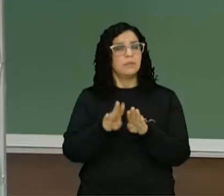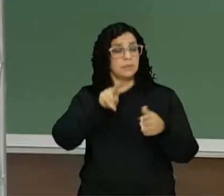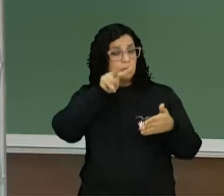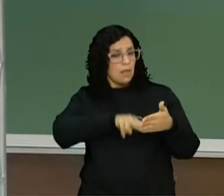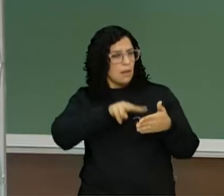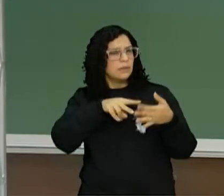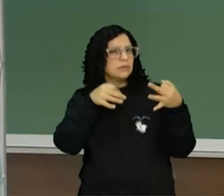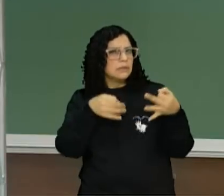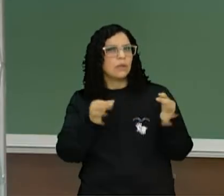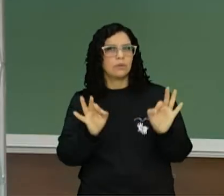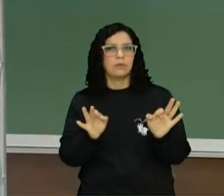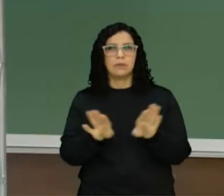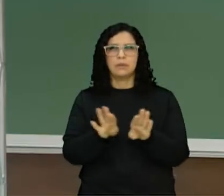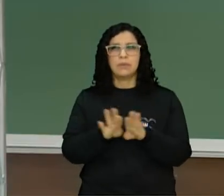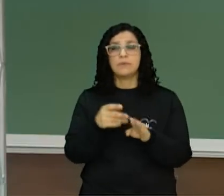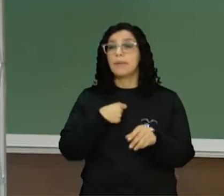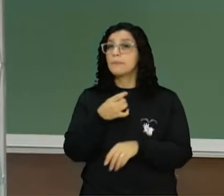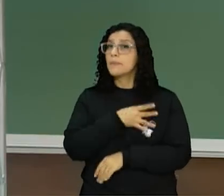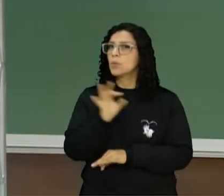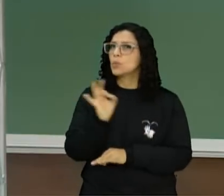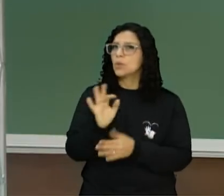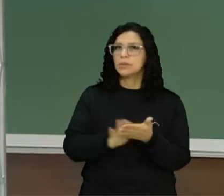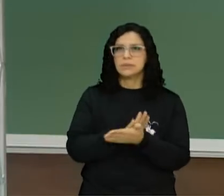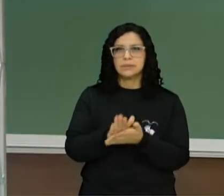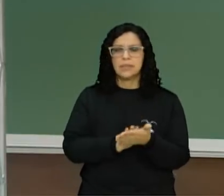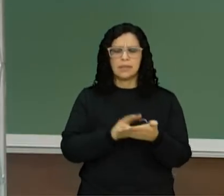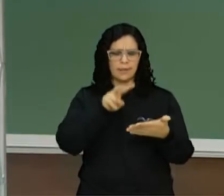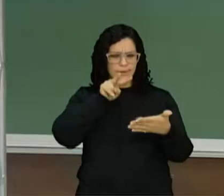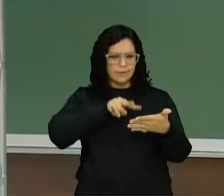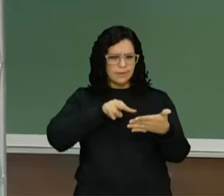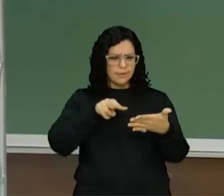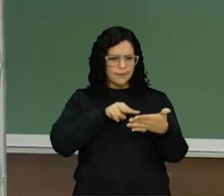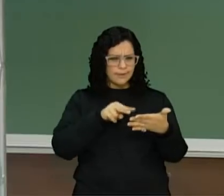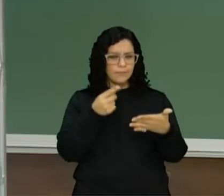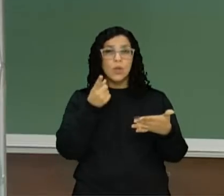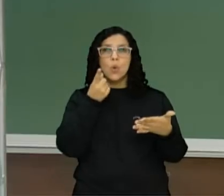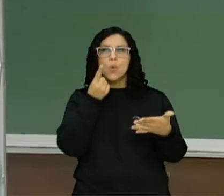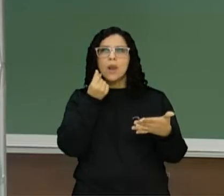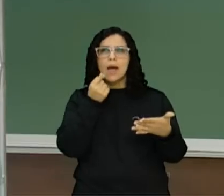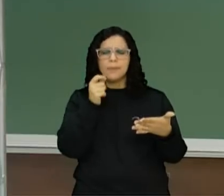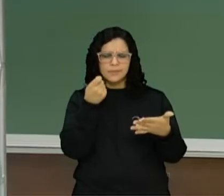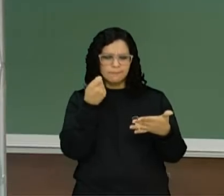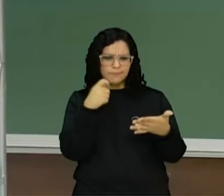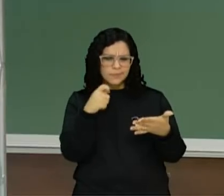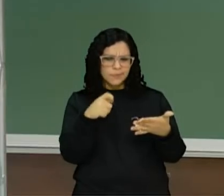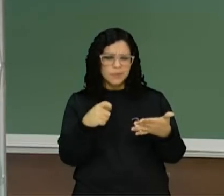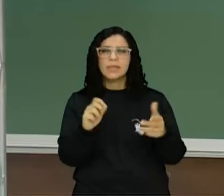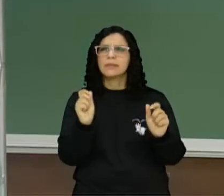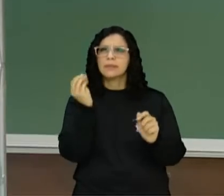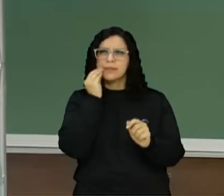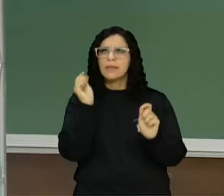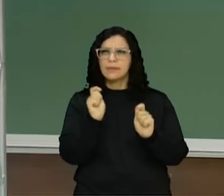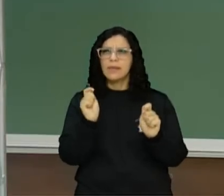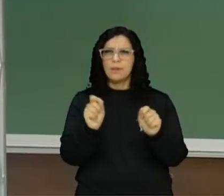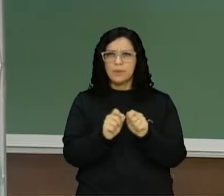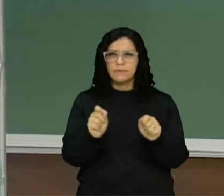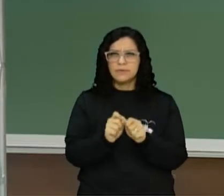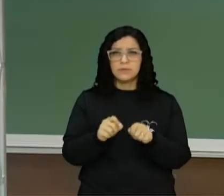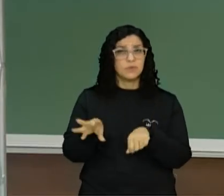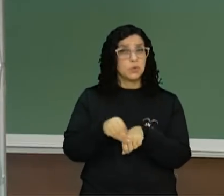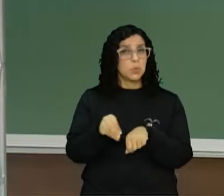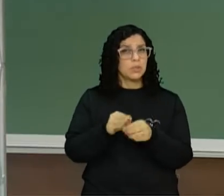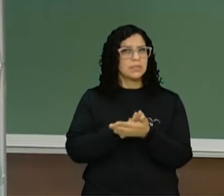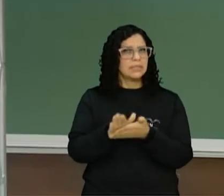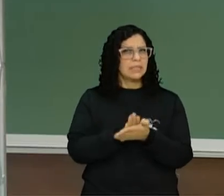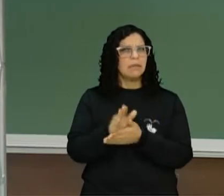interpretação, tá? É coisa de você não ter medo. Sentar ali, pegar o lápis e tentar, porque é possível, mesmo sem conhecimento de soma